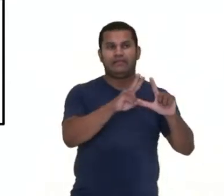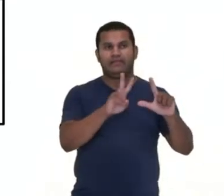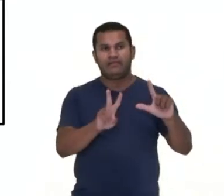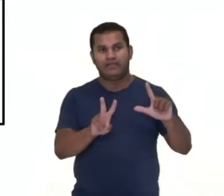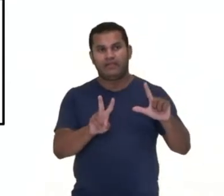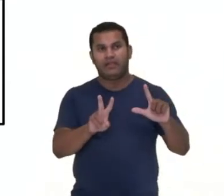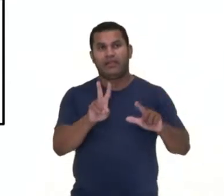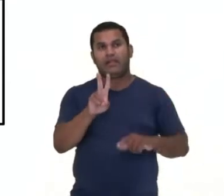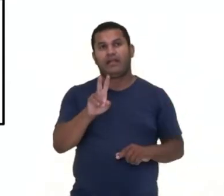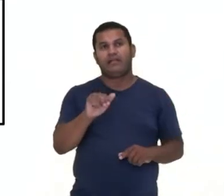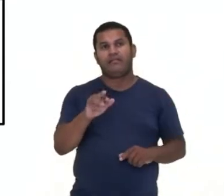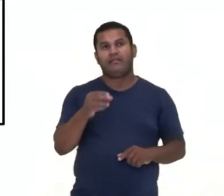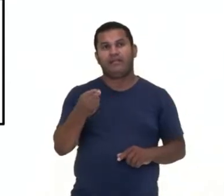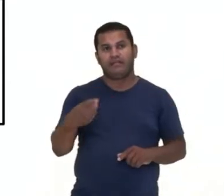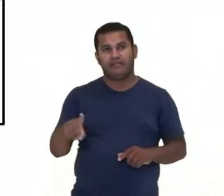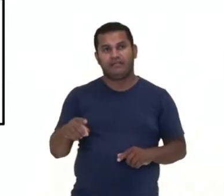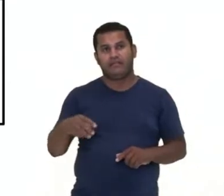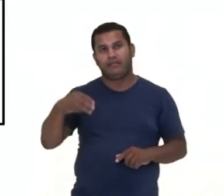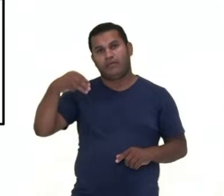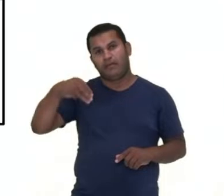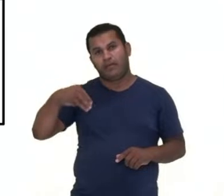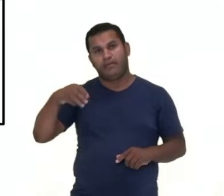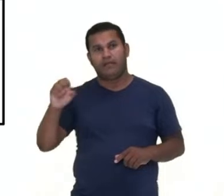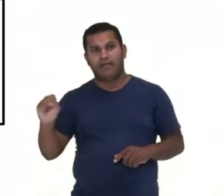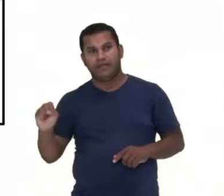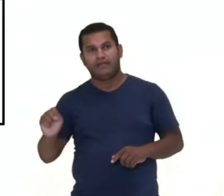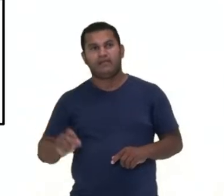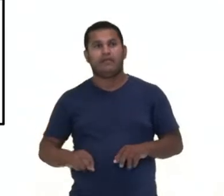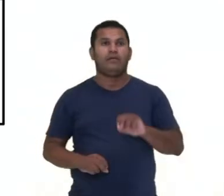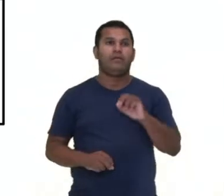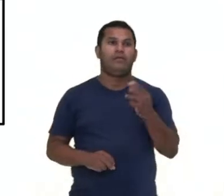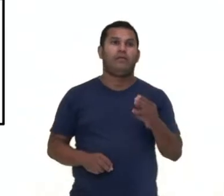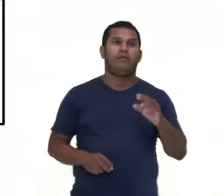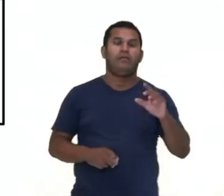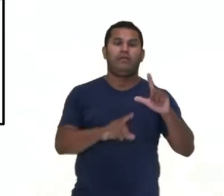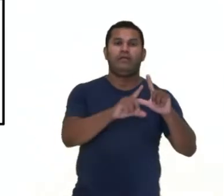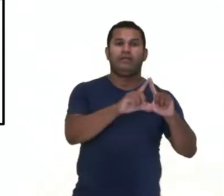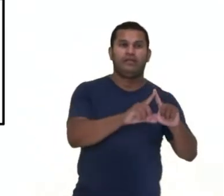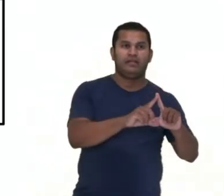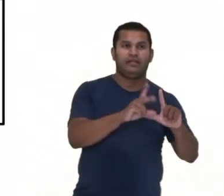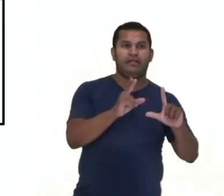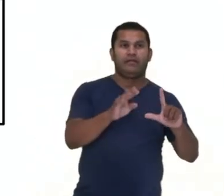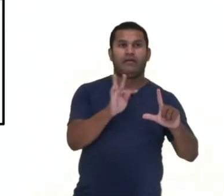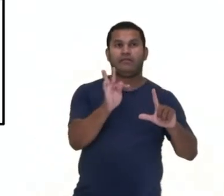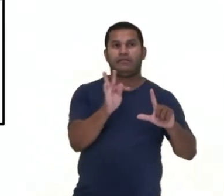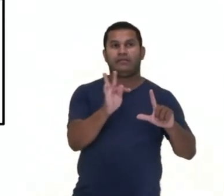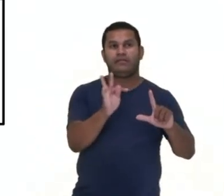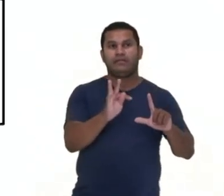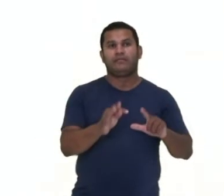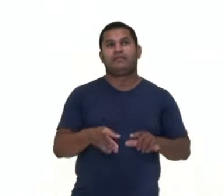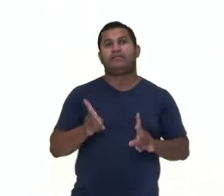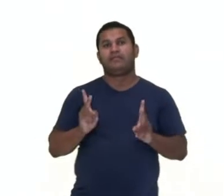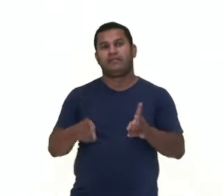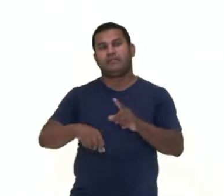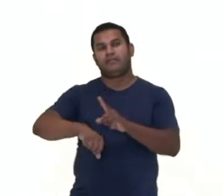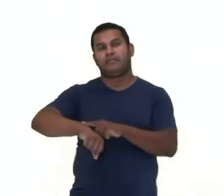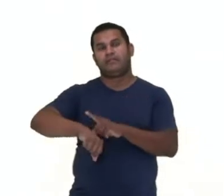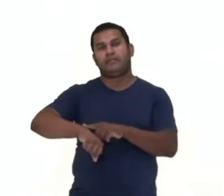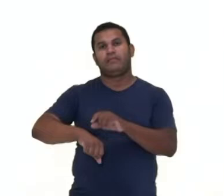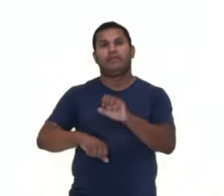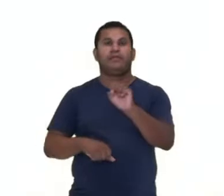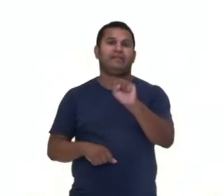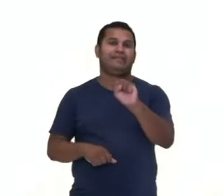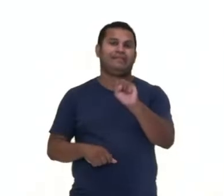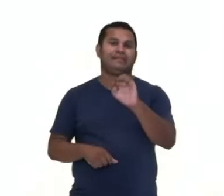a variação da velocidade ela é metros por segundo e o tempo é segundos, ok?